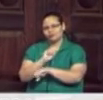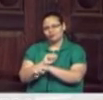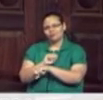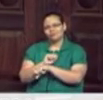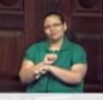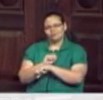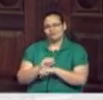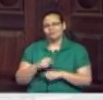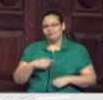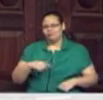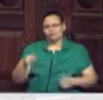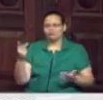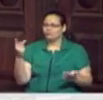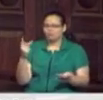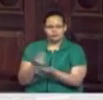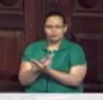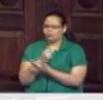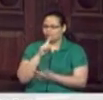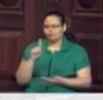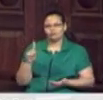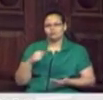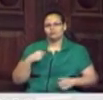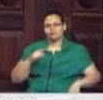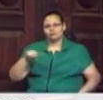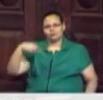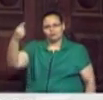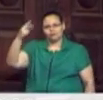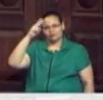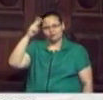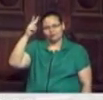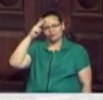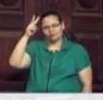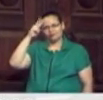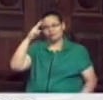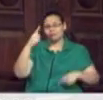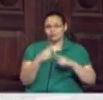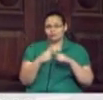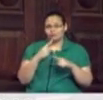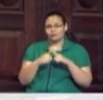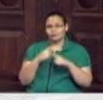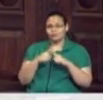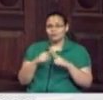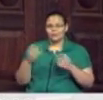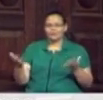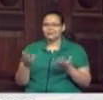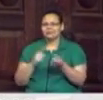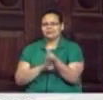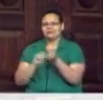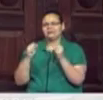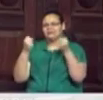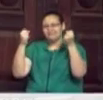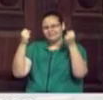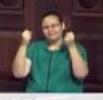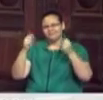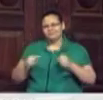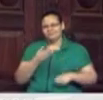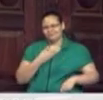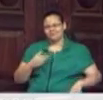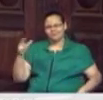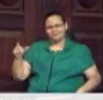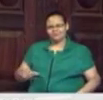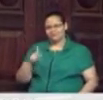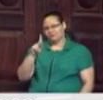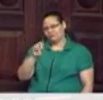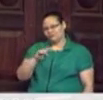essa tragédia não aconteça na próxima segunda-feira. Porque o nível de tensão construído pelo governo